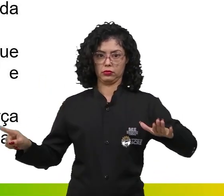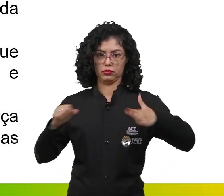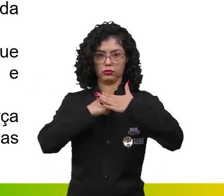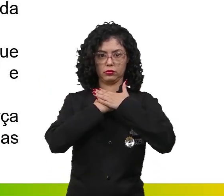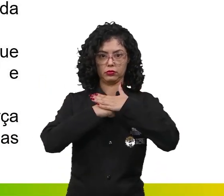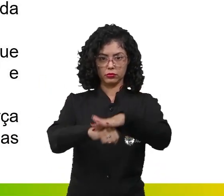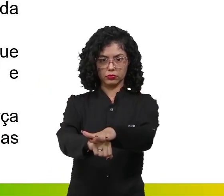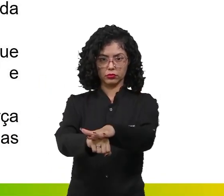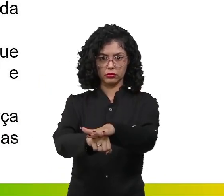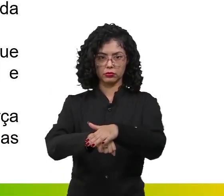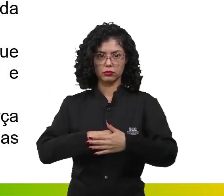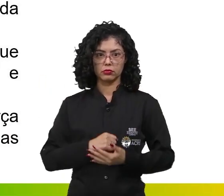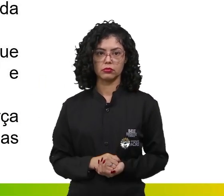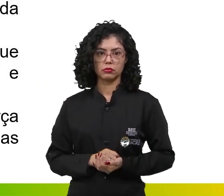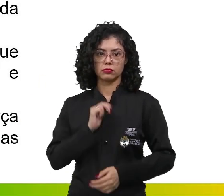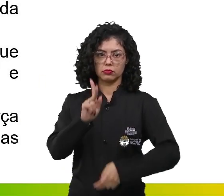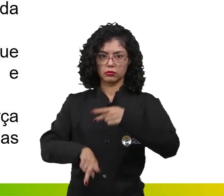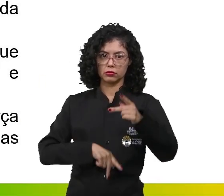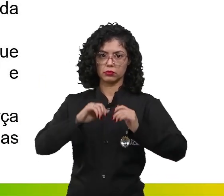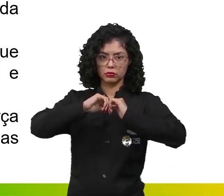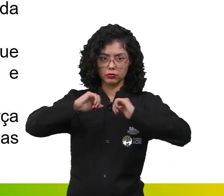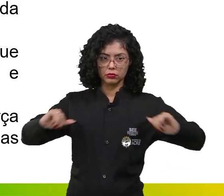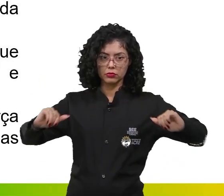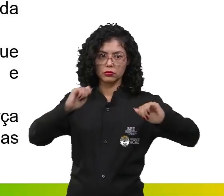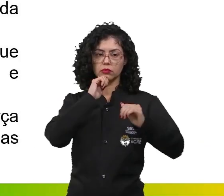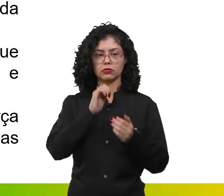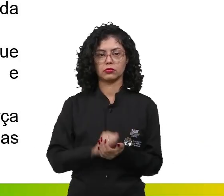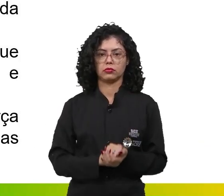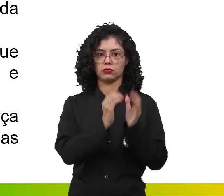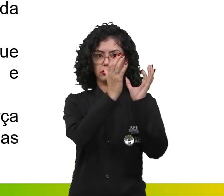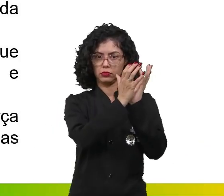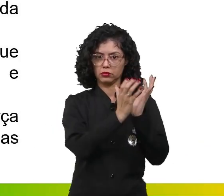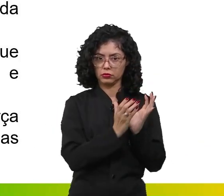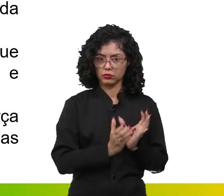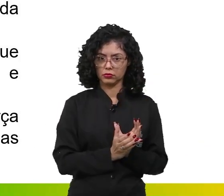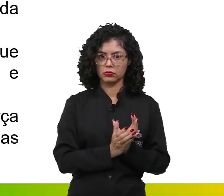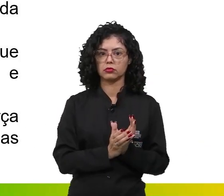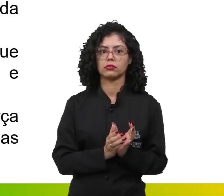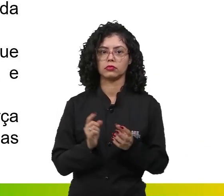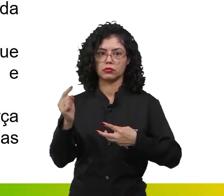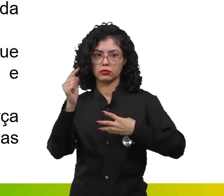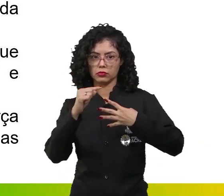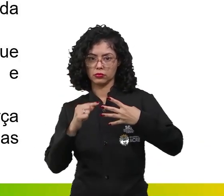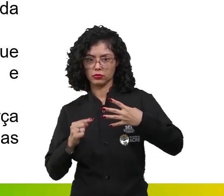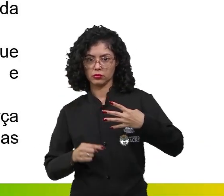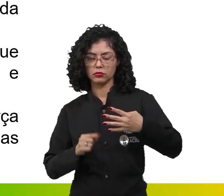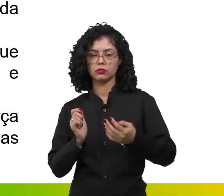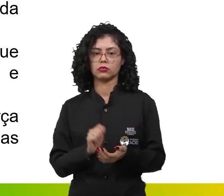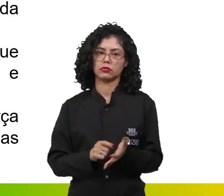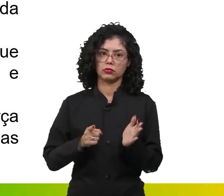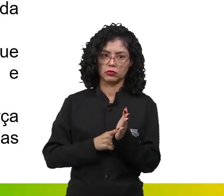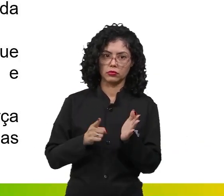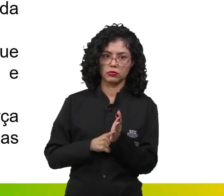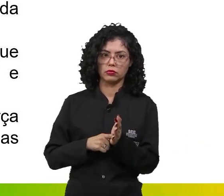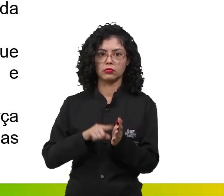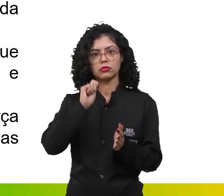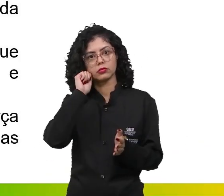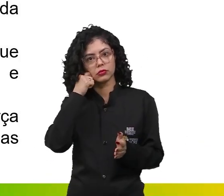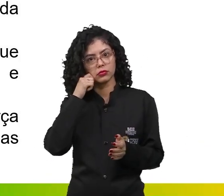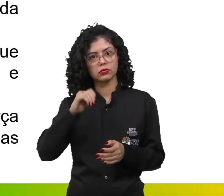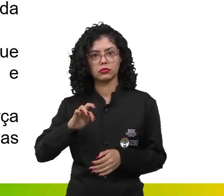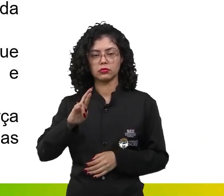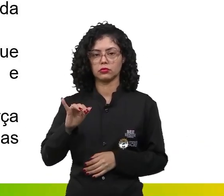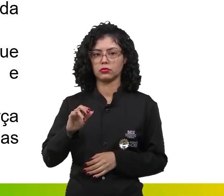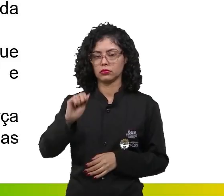racial. A população era dividida em categorias raciais: brancos,